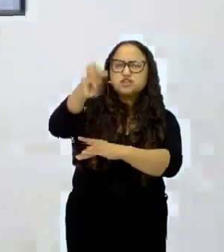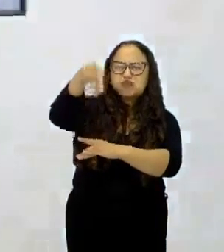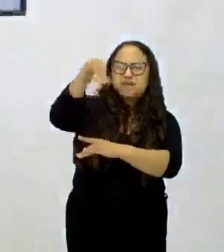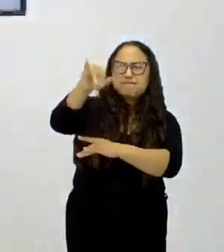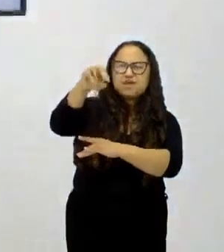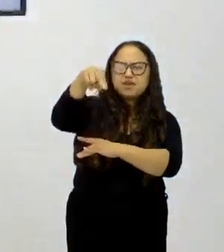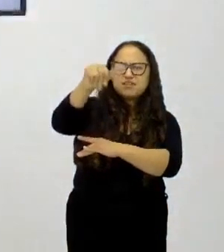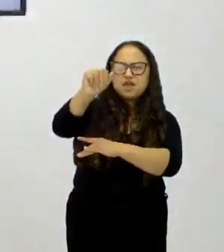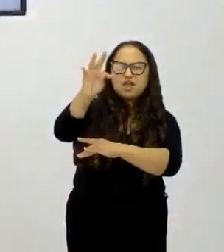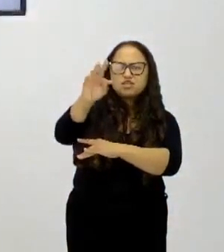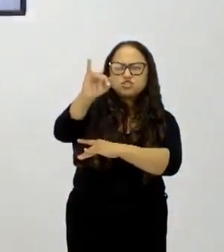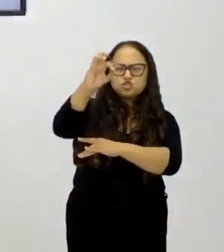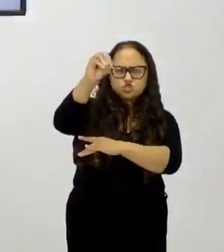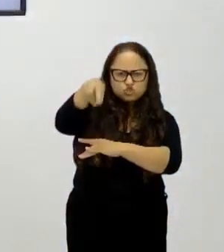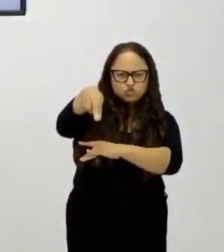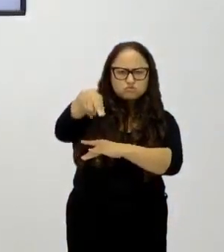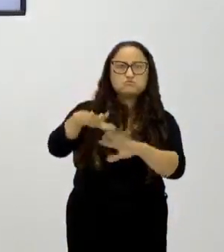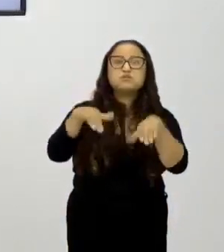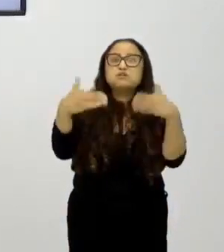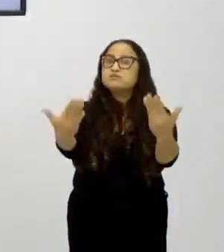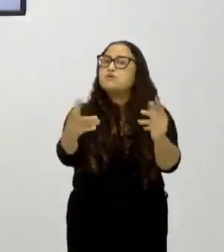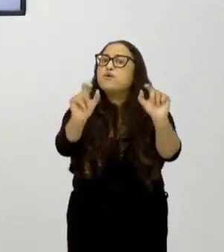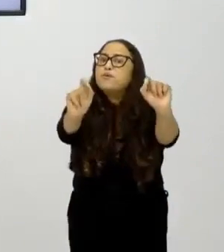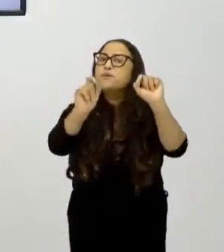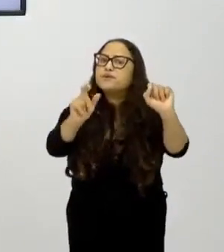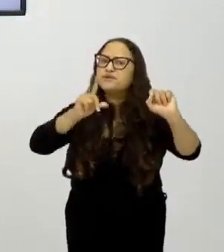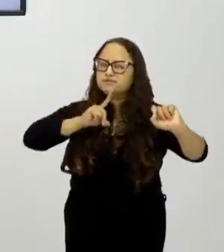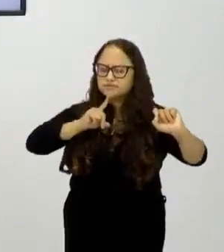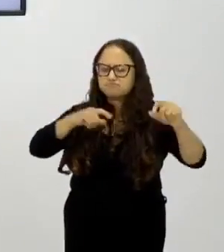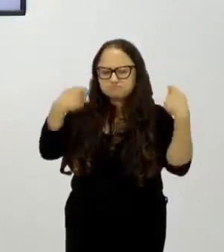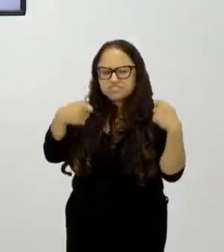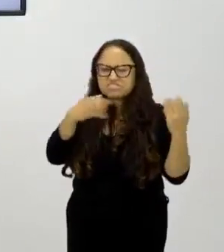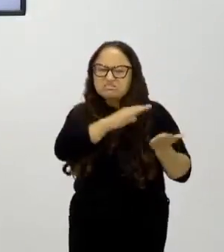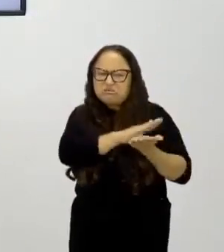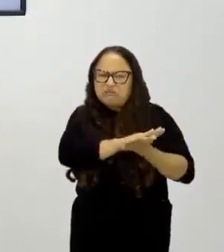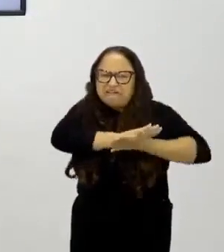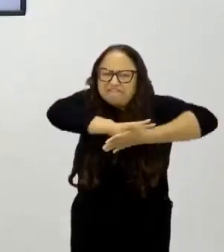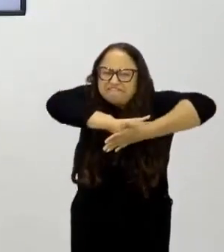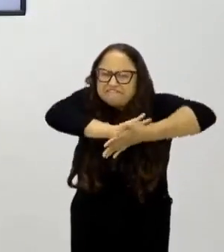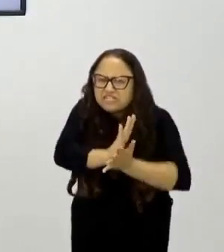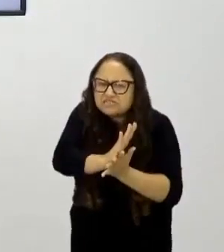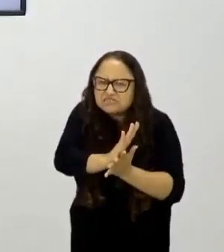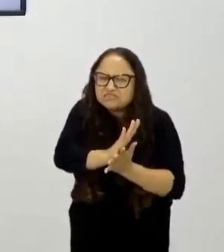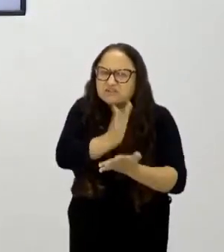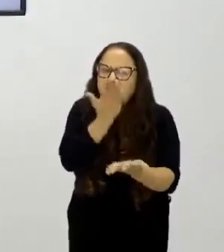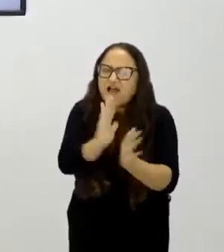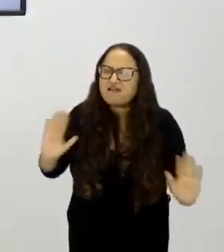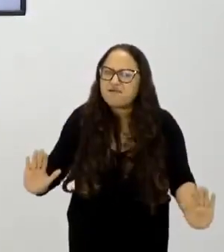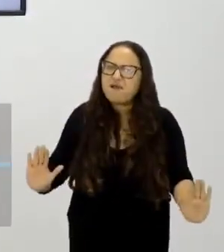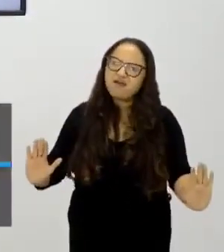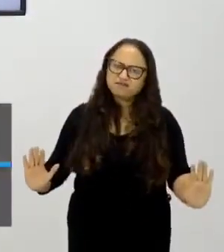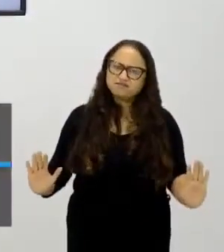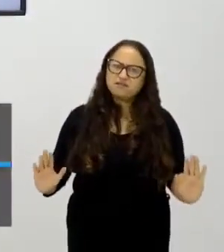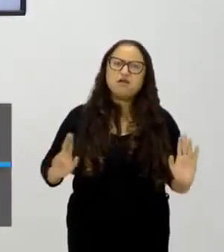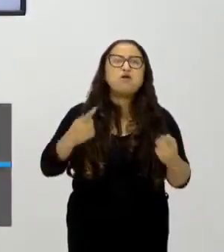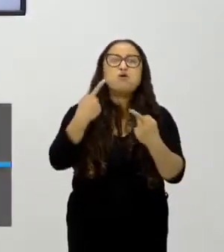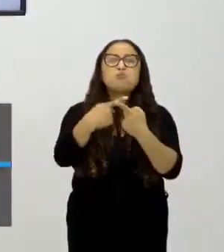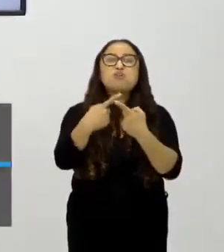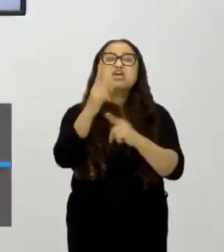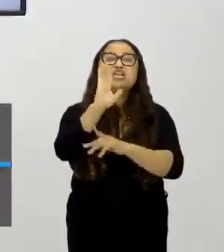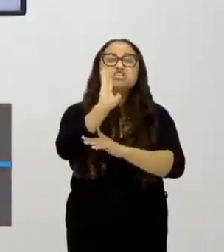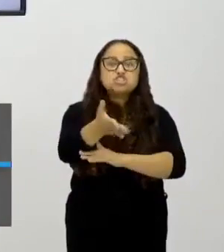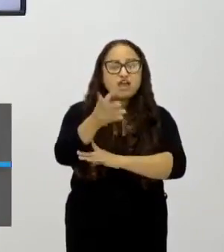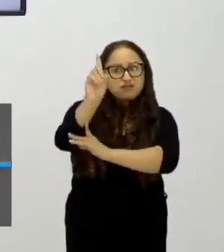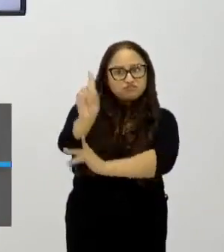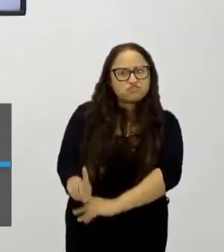aulas anteriores, ela aparece muito. Então, discriminação ela tem que ser eliminada pelo fato de ser já direito, né,